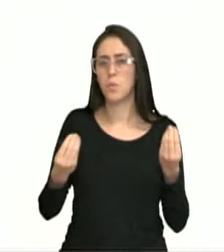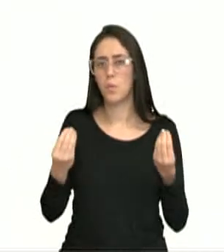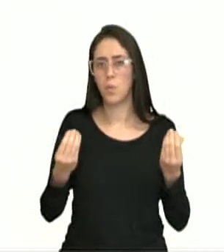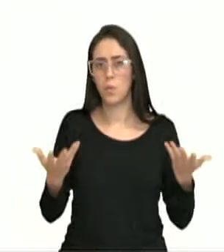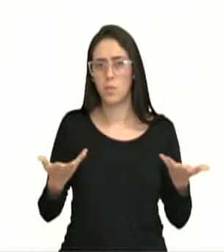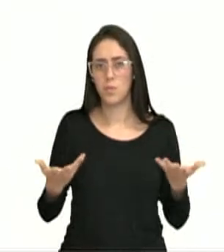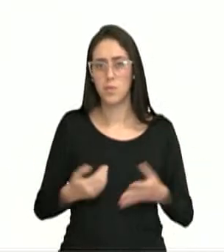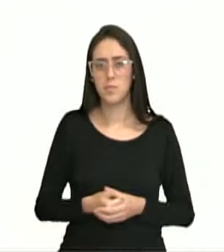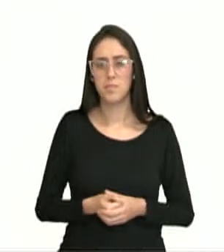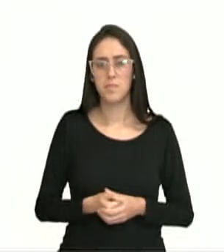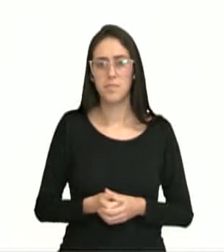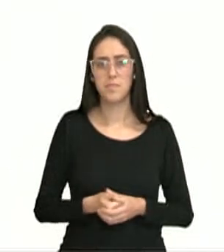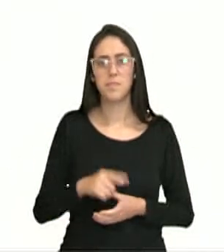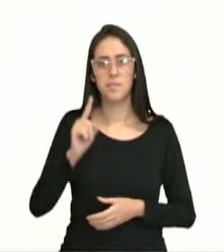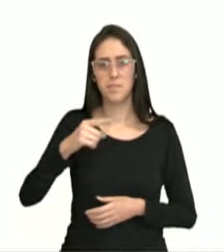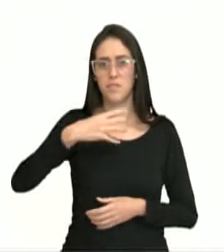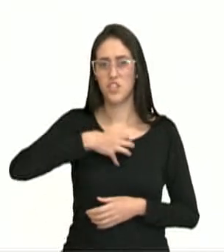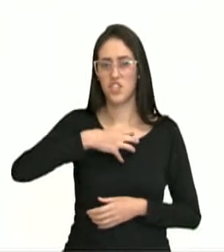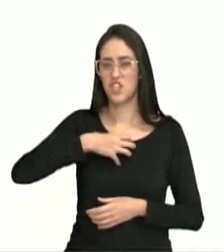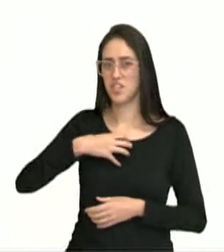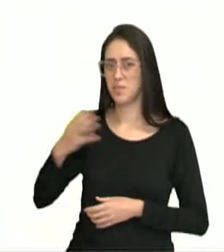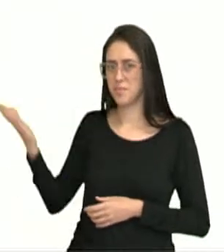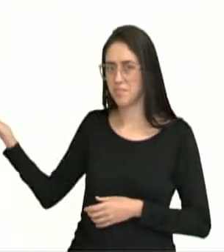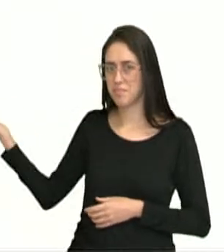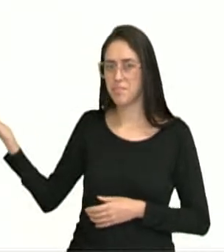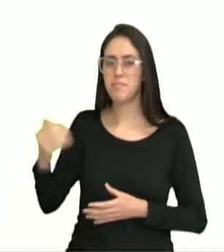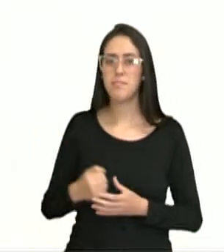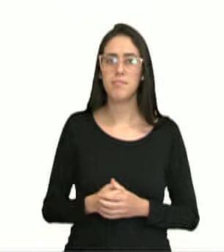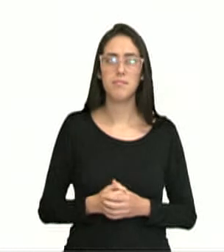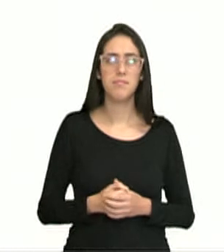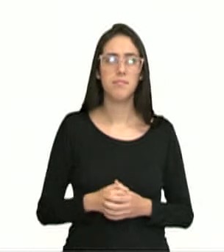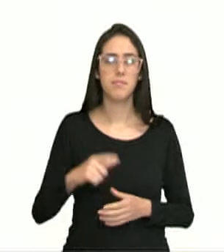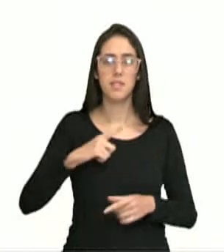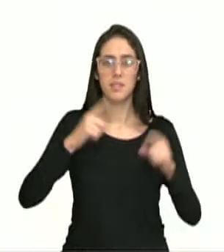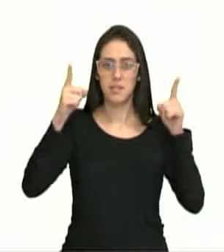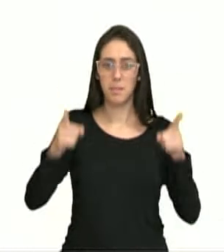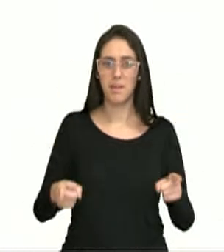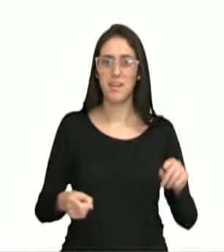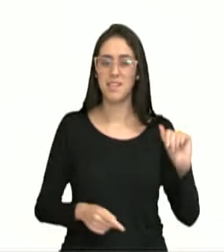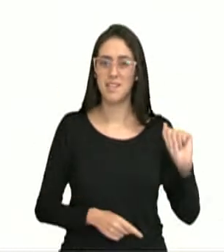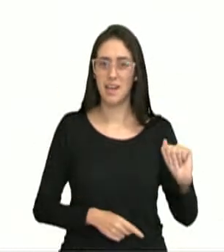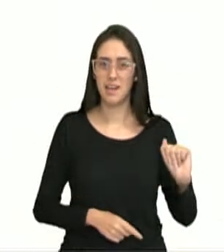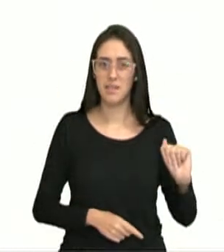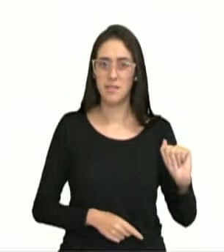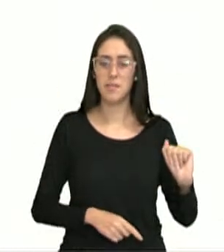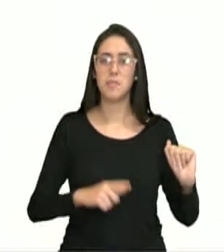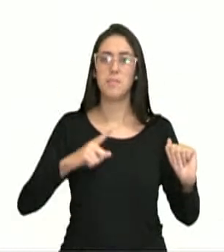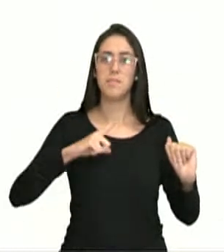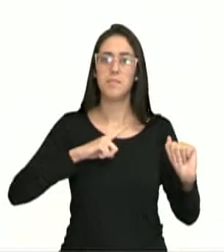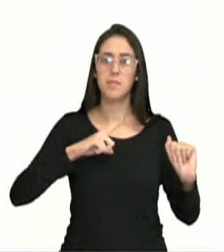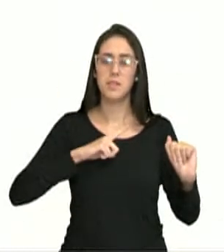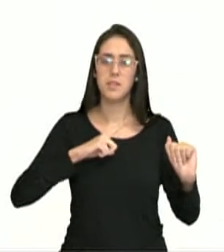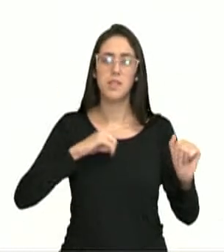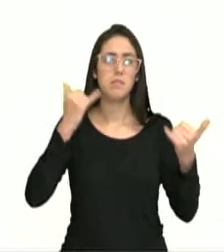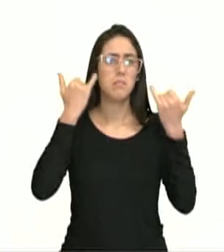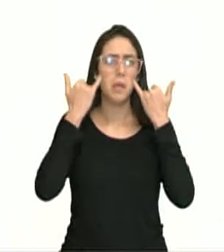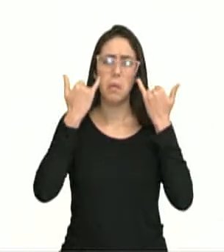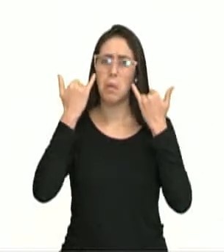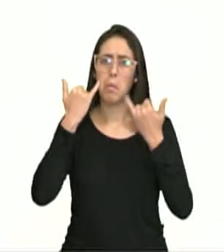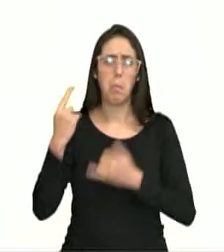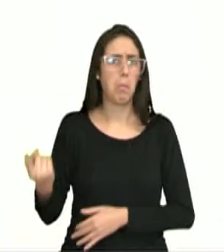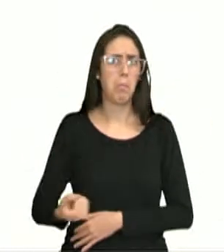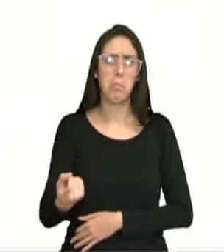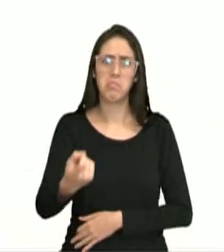genericamente da seguinte forma. Então aqui a matriz A, onde eu posso ter elementos infinitos dentro